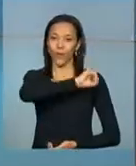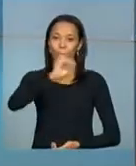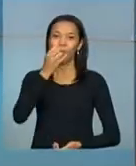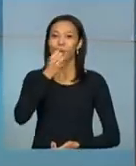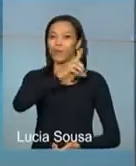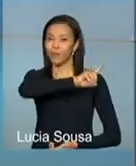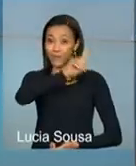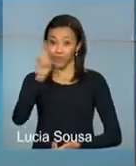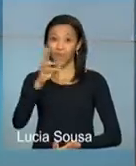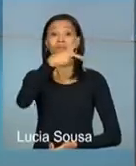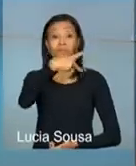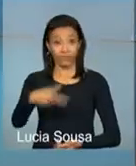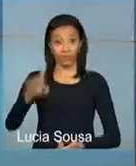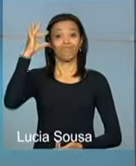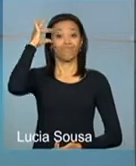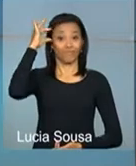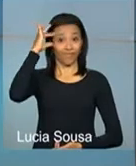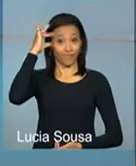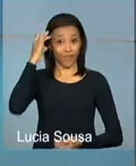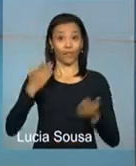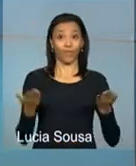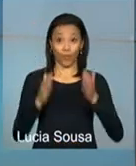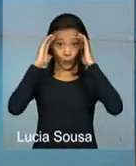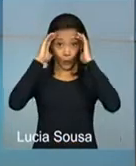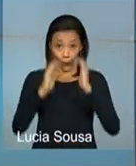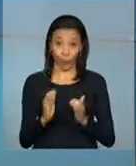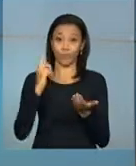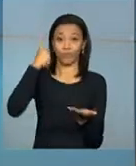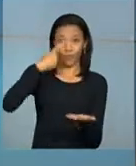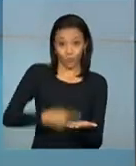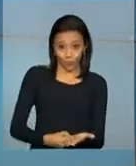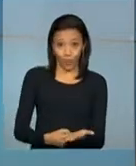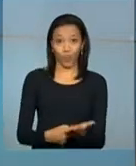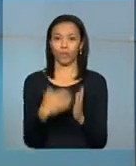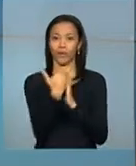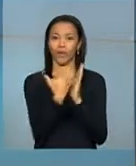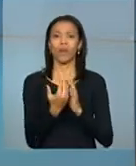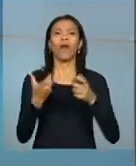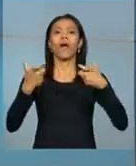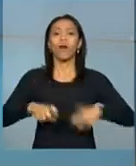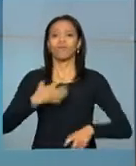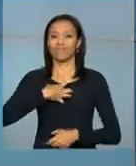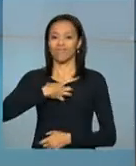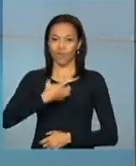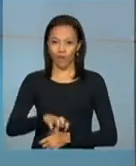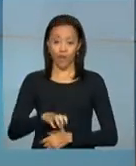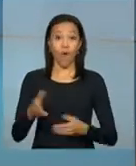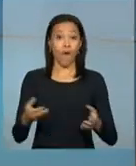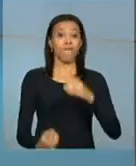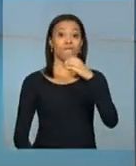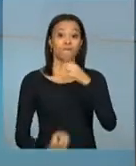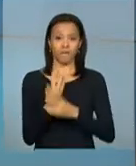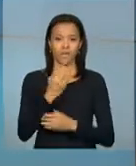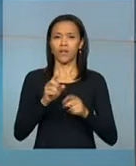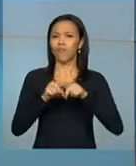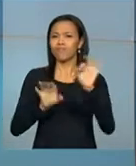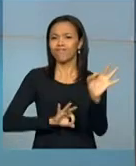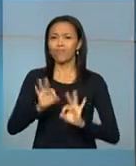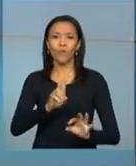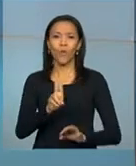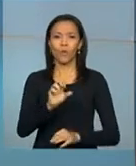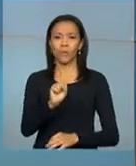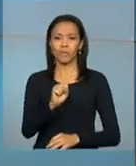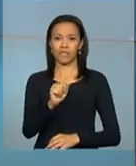Olá bom dia a presidenta Dilma Roussef cumpre a agenda hoje em Salvador ela vai lançar o plano safra para o